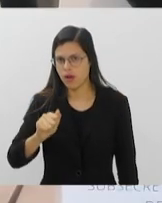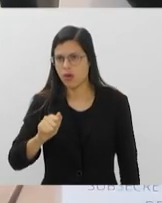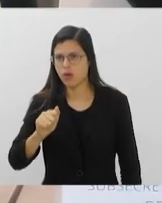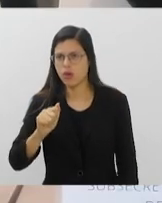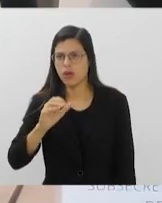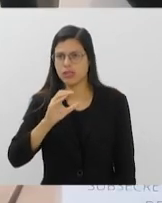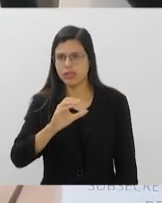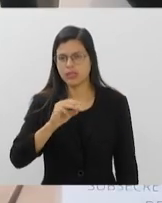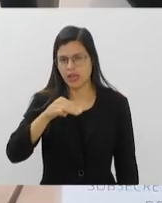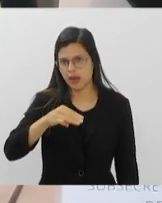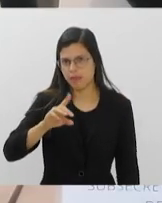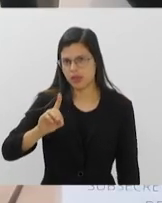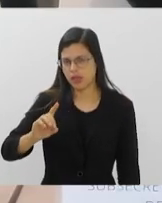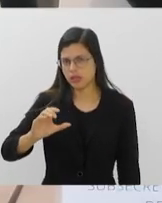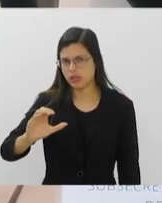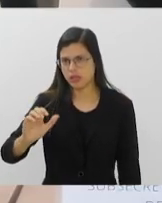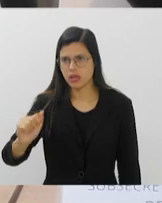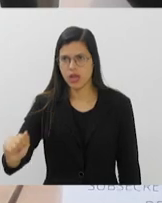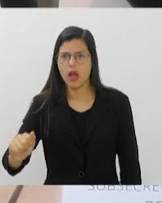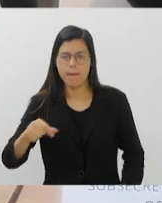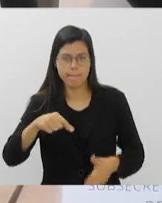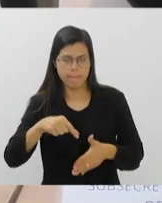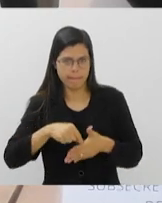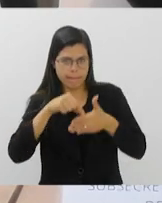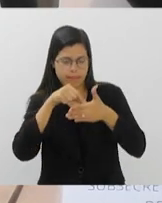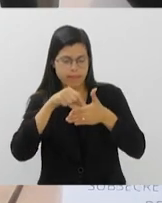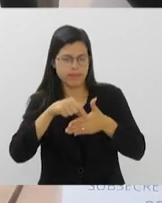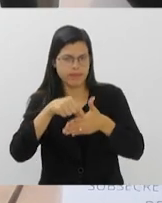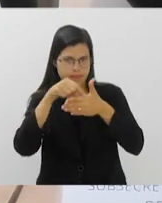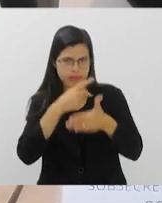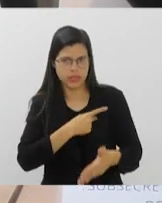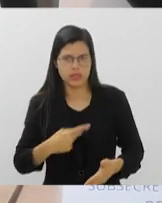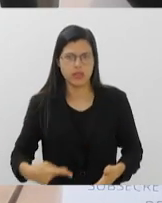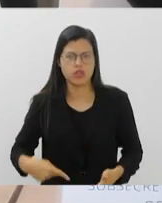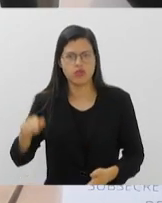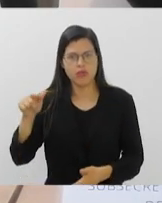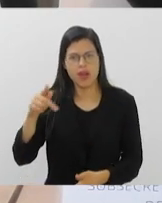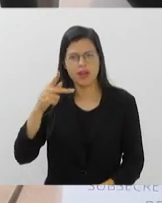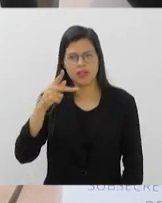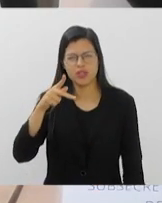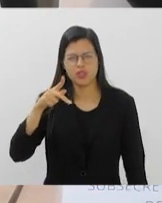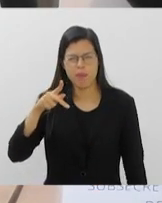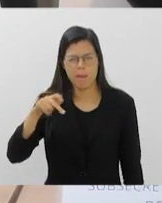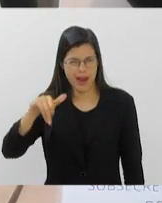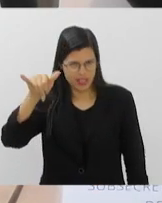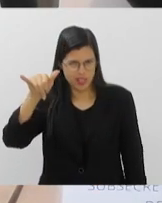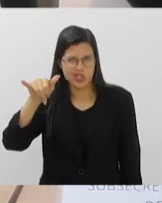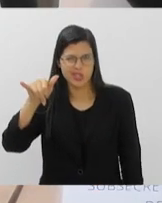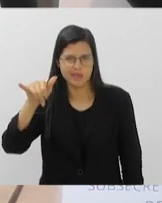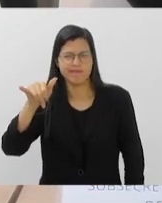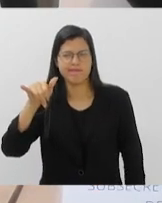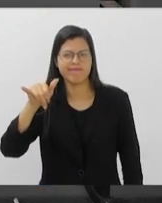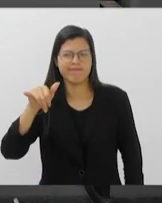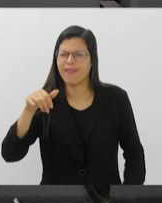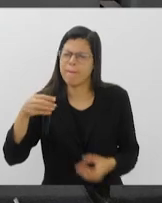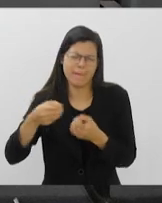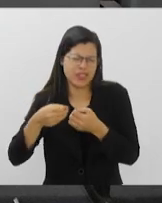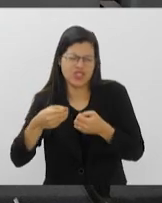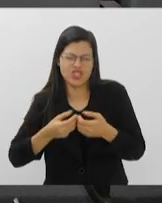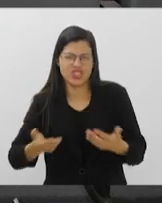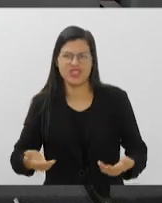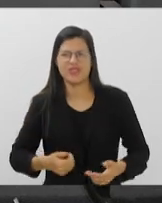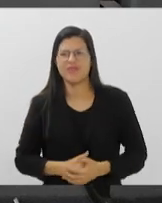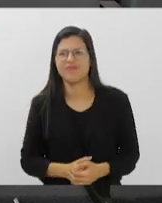cmdca que é presidente do cmdca de Parati Muito obrigado pel a presença logo ali né para ti